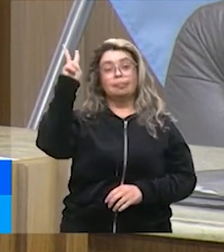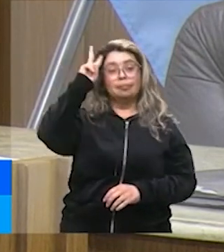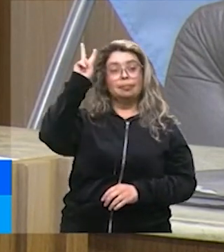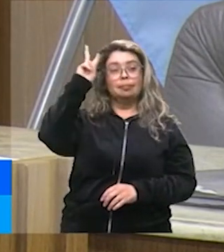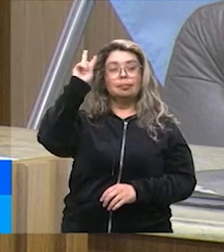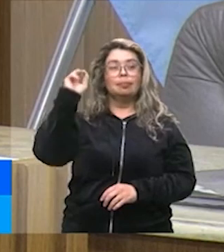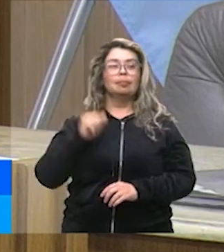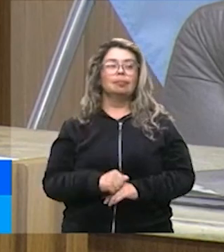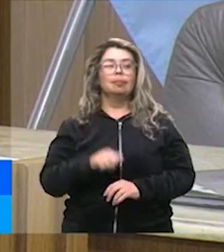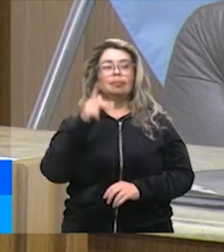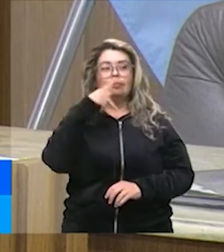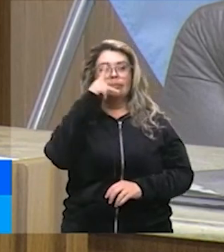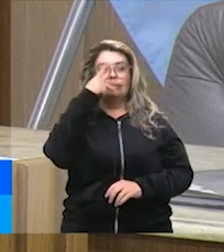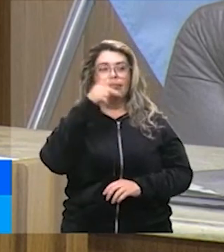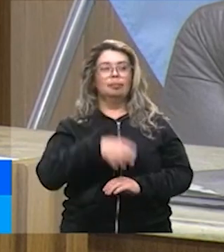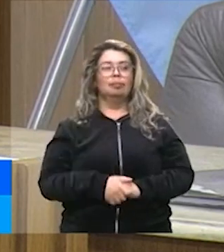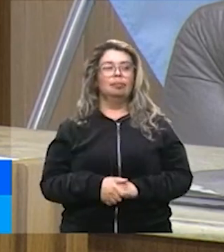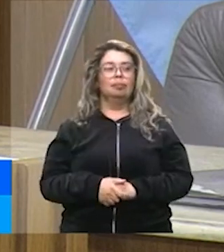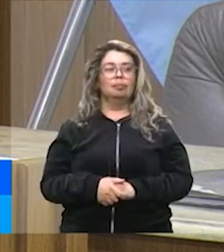para contar